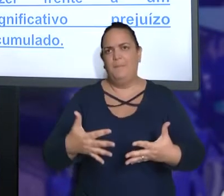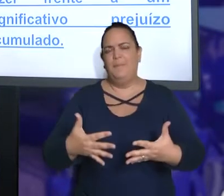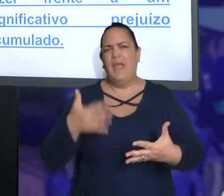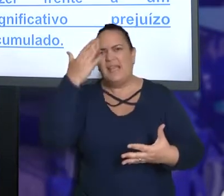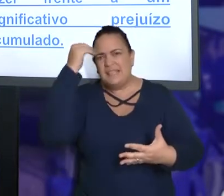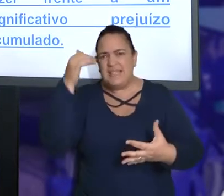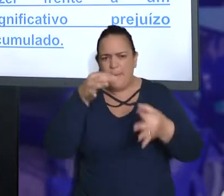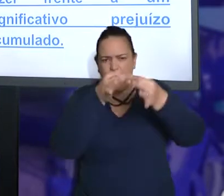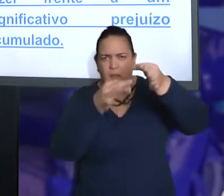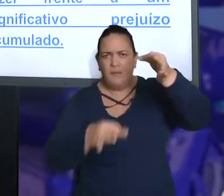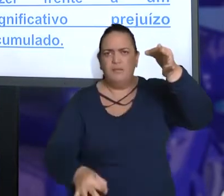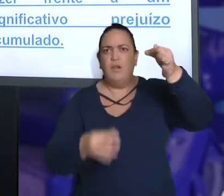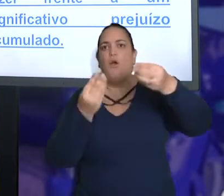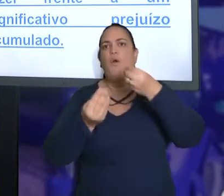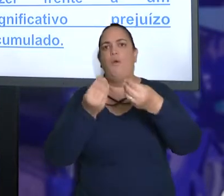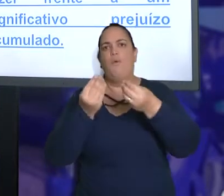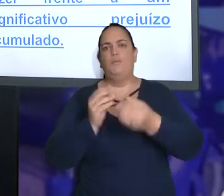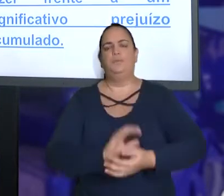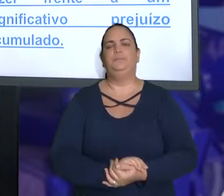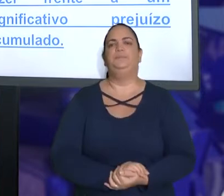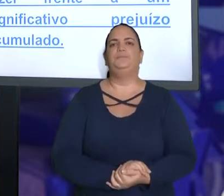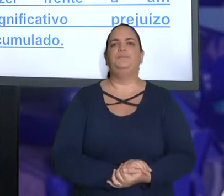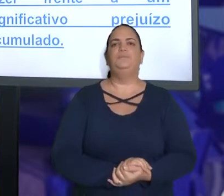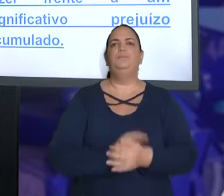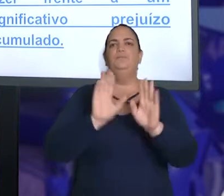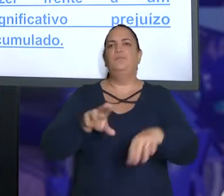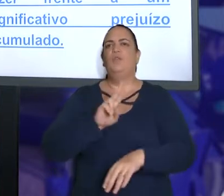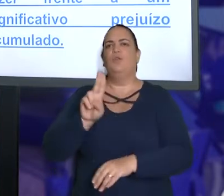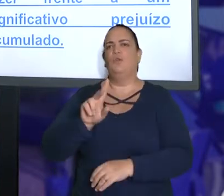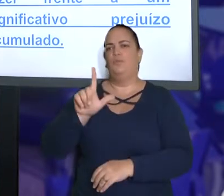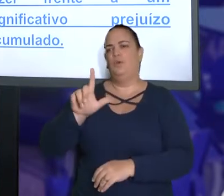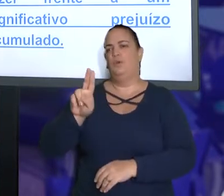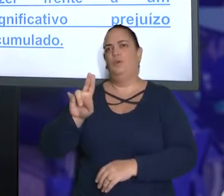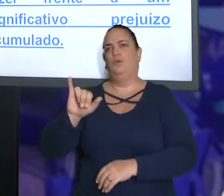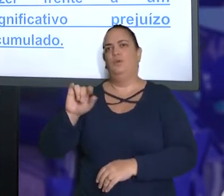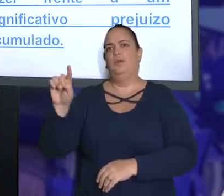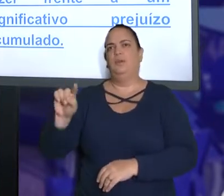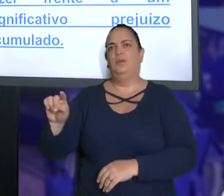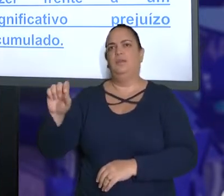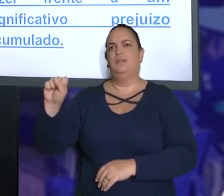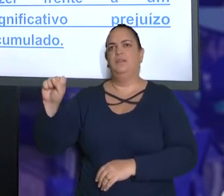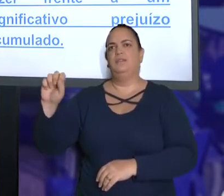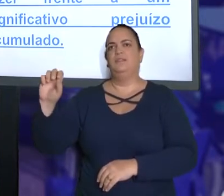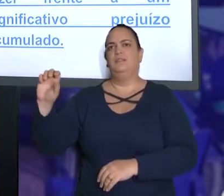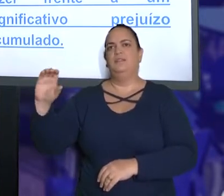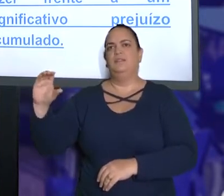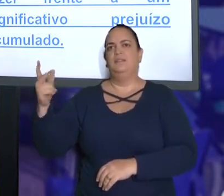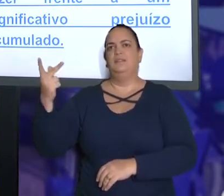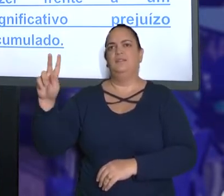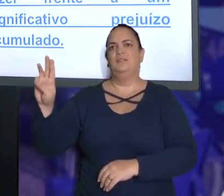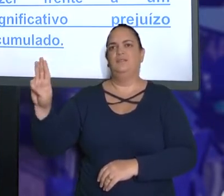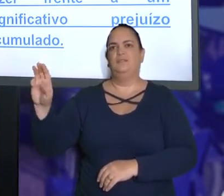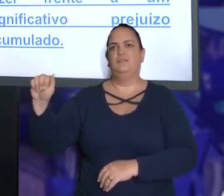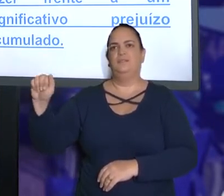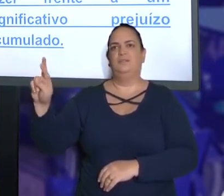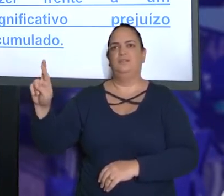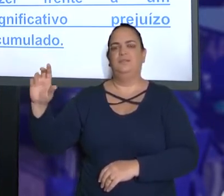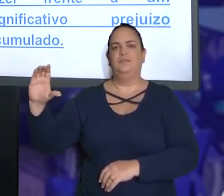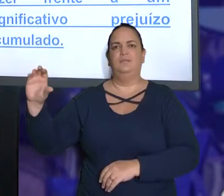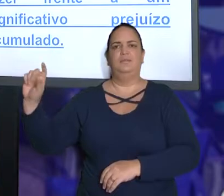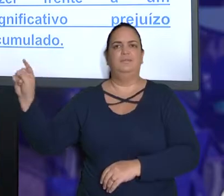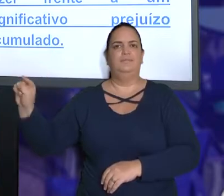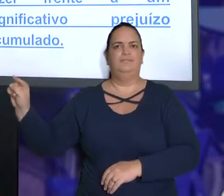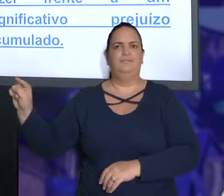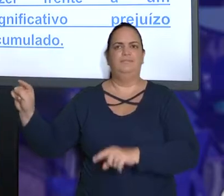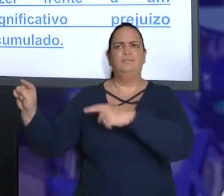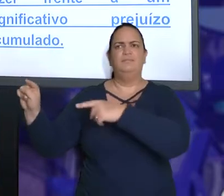estrutura. Então vamos lá. Então, esse é o nome do rapaz, vê que nome bonito, Louis Schwartz. Ele diz o seguinte, ele começa a primeira frase